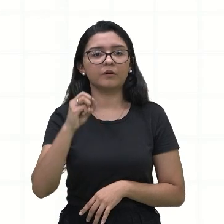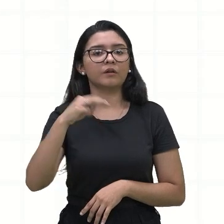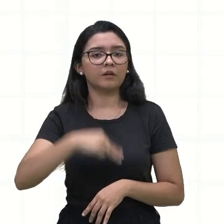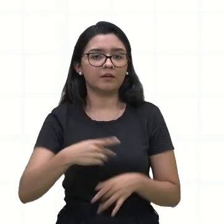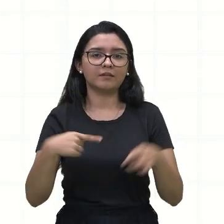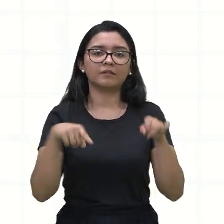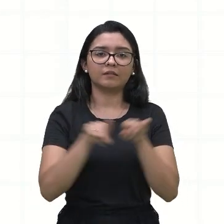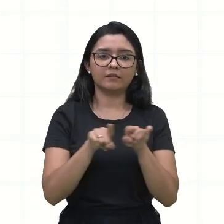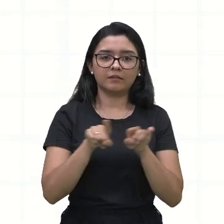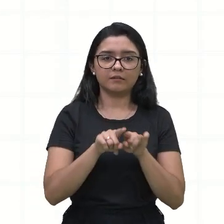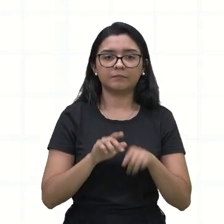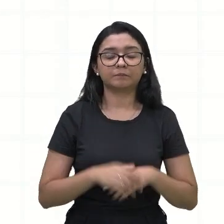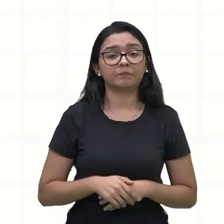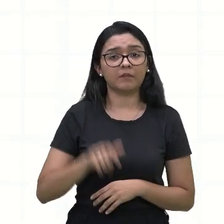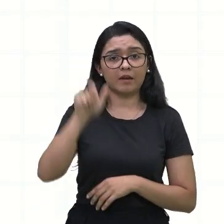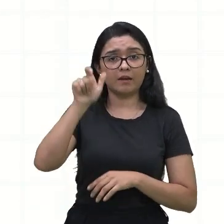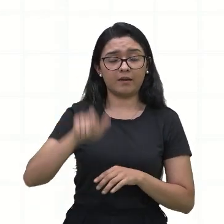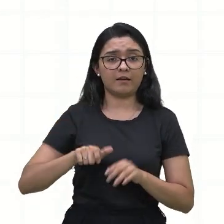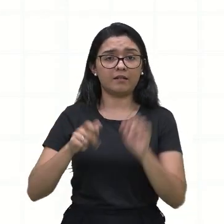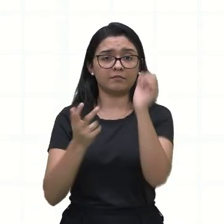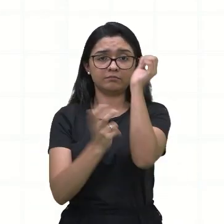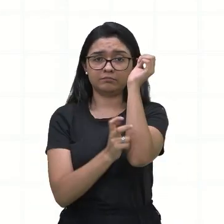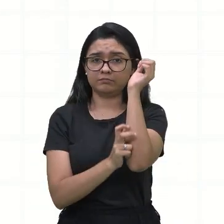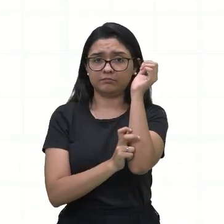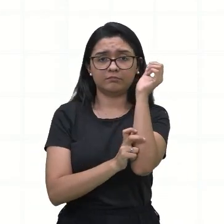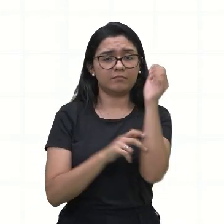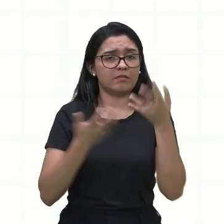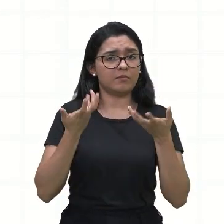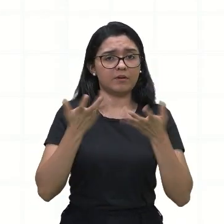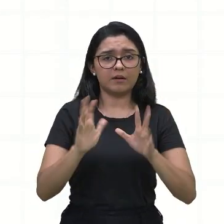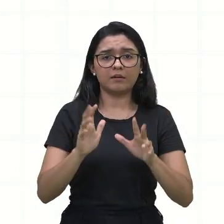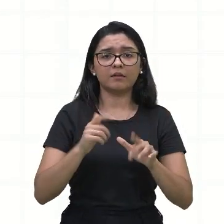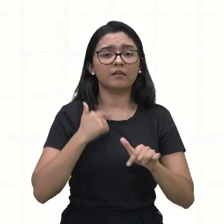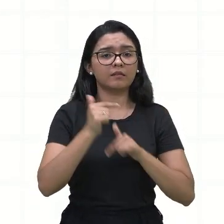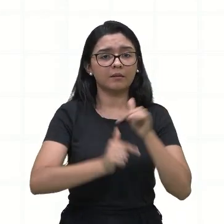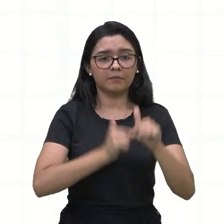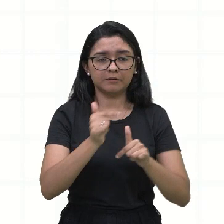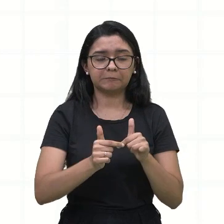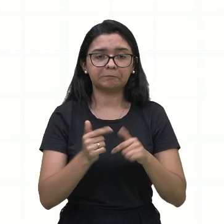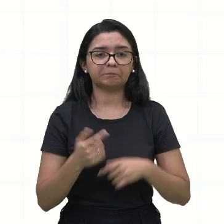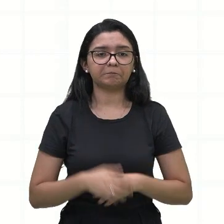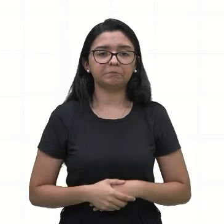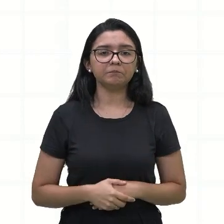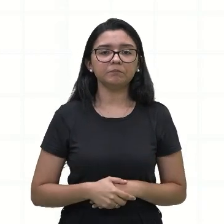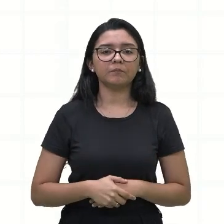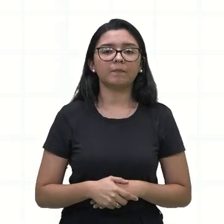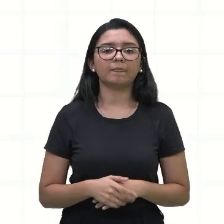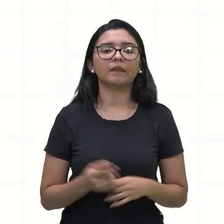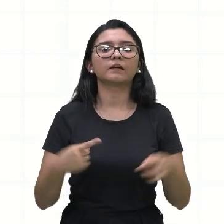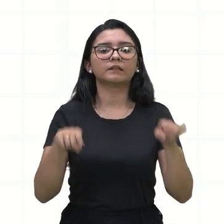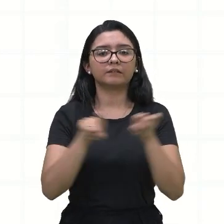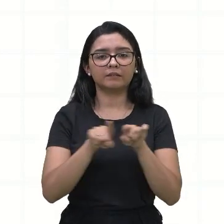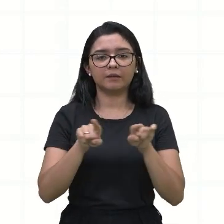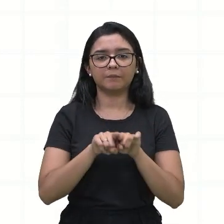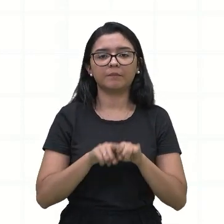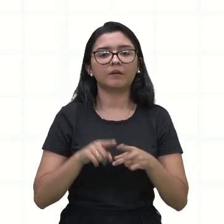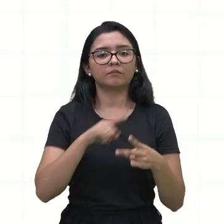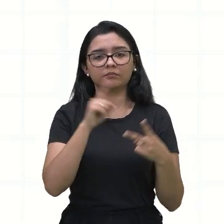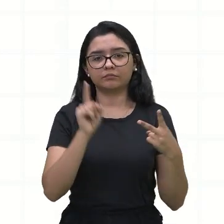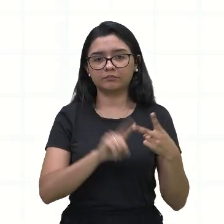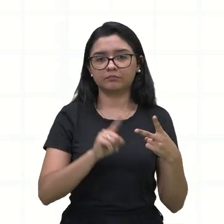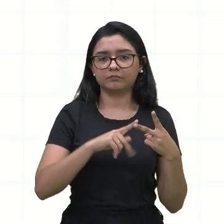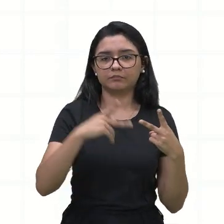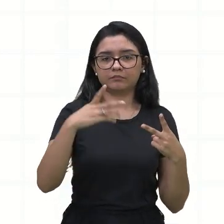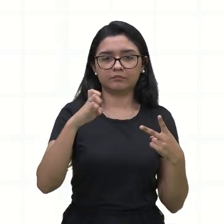A cigarra, porém, não pensava daquela forma, não queria trabalhar. Temos aí a oposição pelo contrário, contraste. O i, que eu